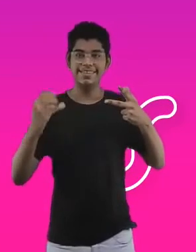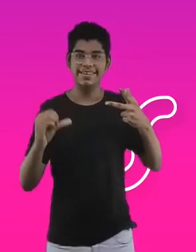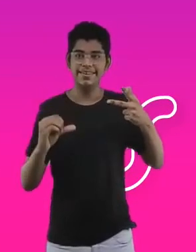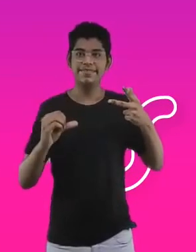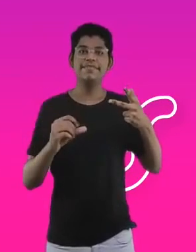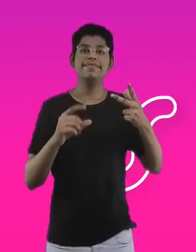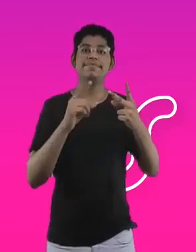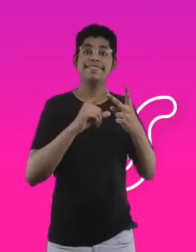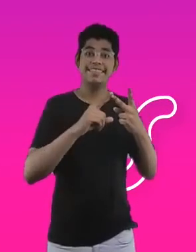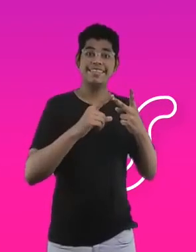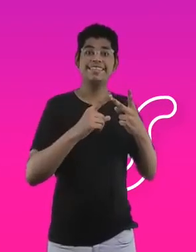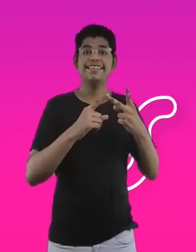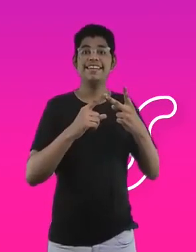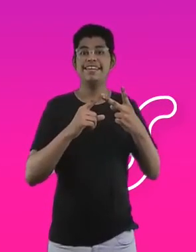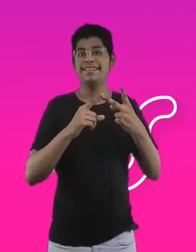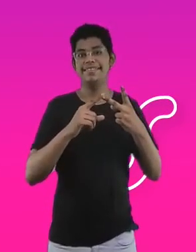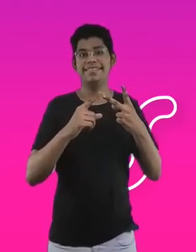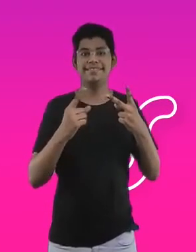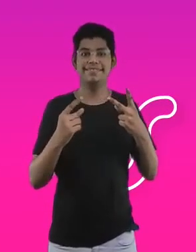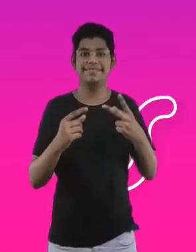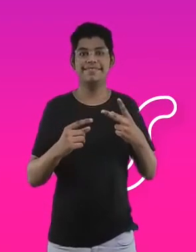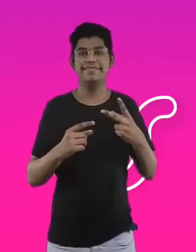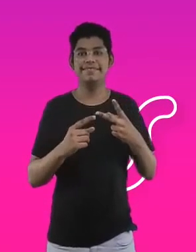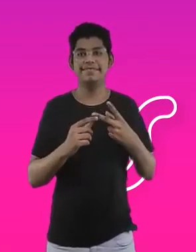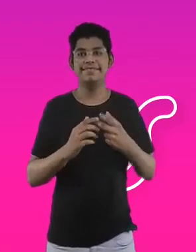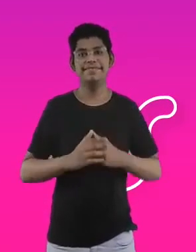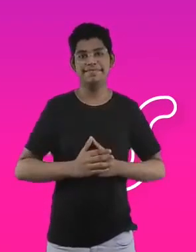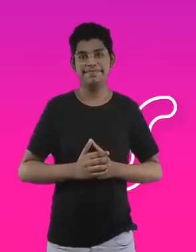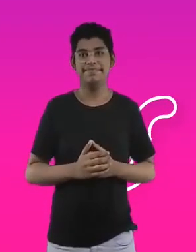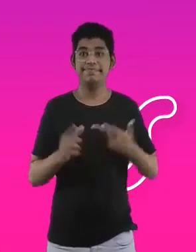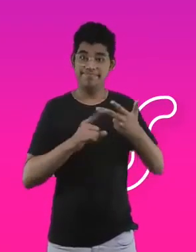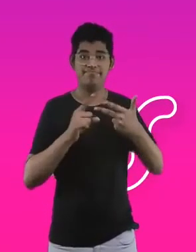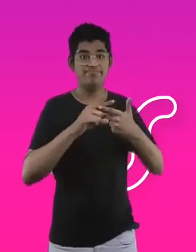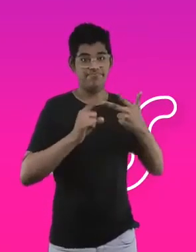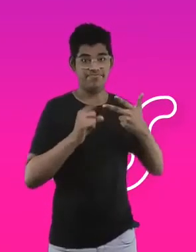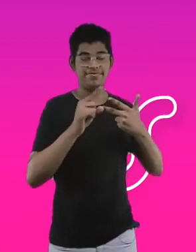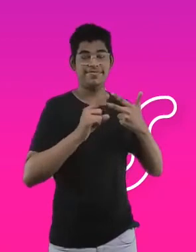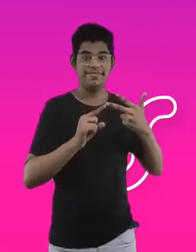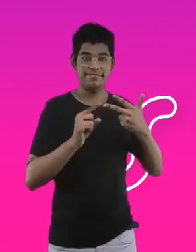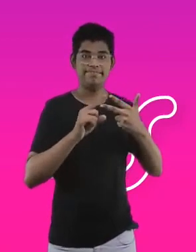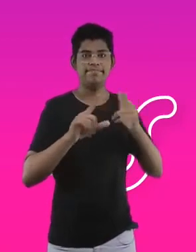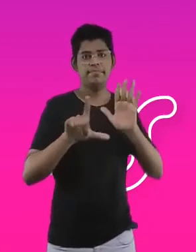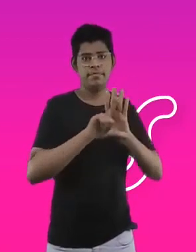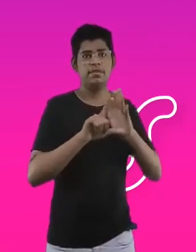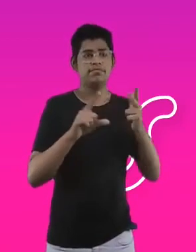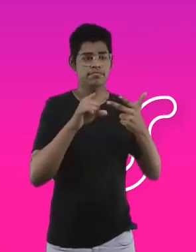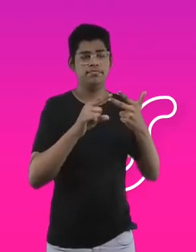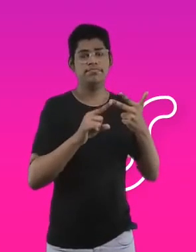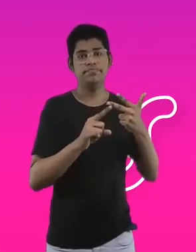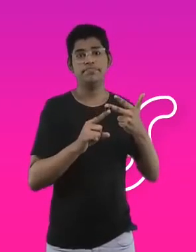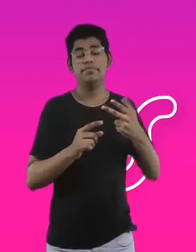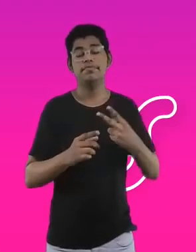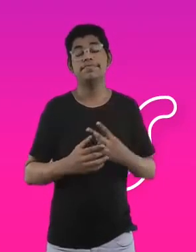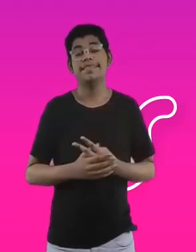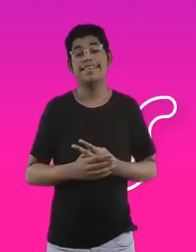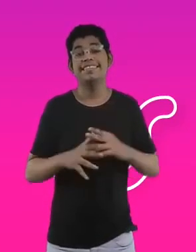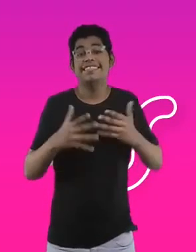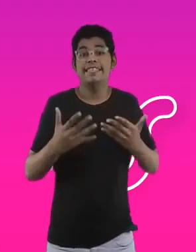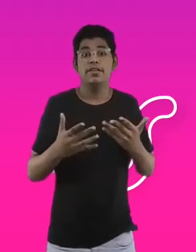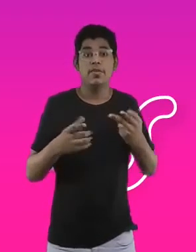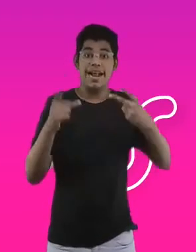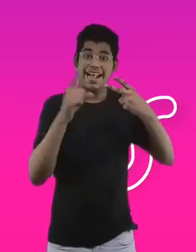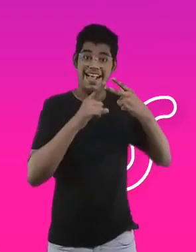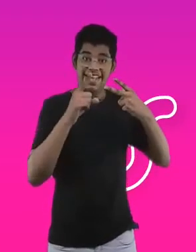11.645, né? Que é o upgrade aí da 10.339. E aí, esta lei, ela